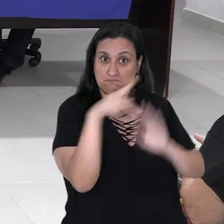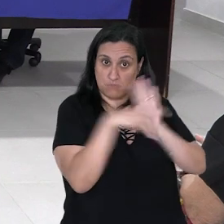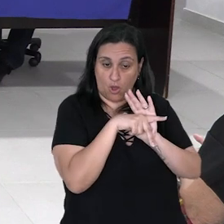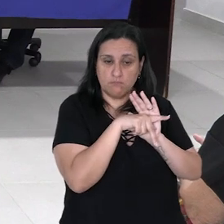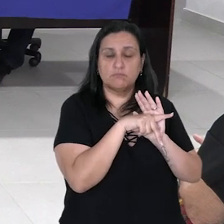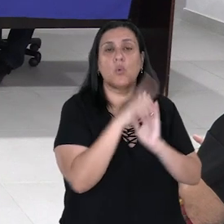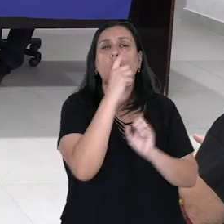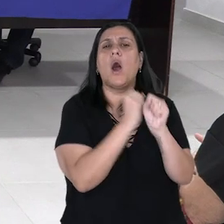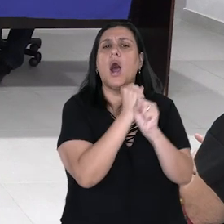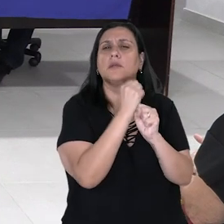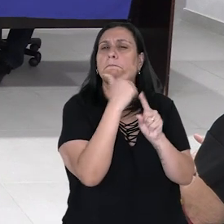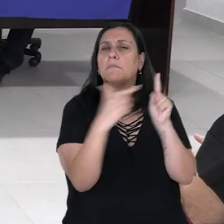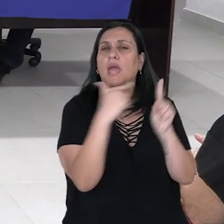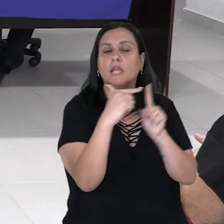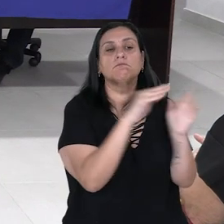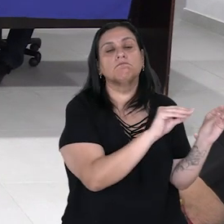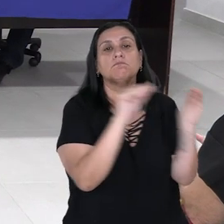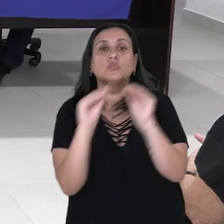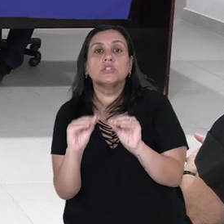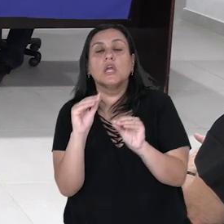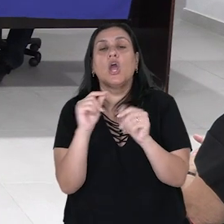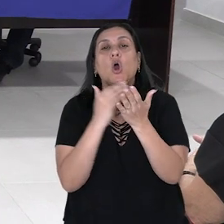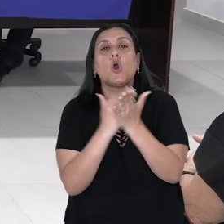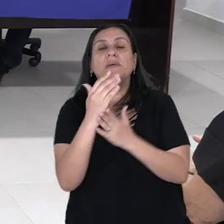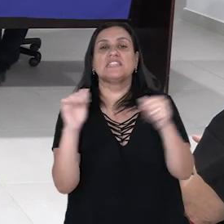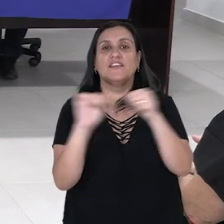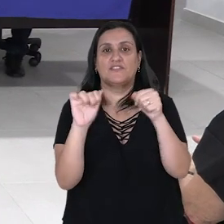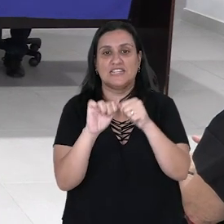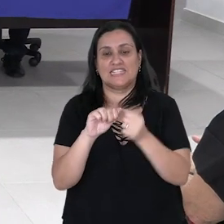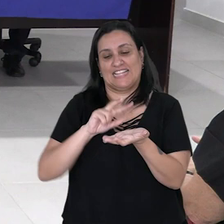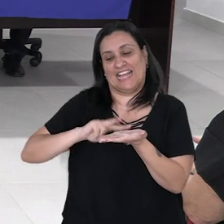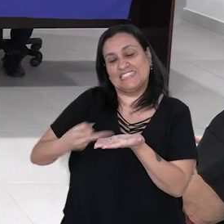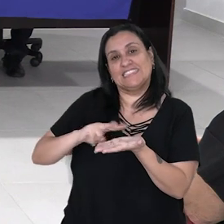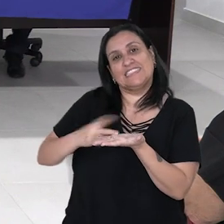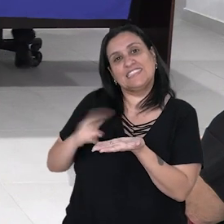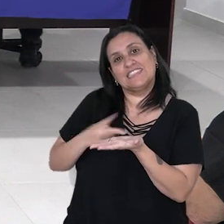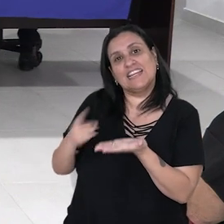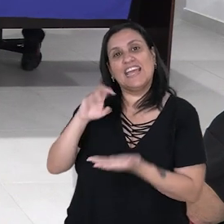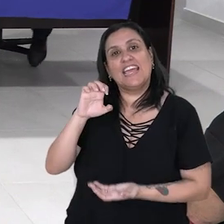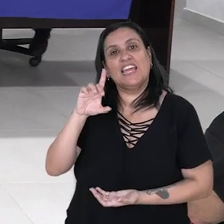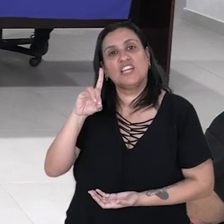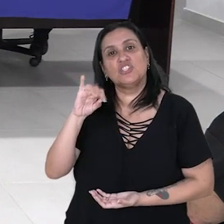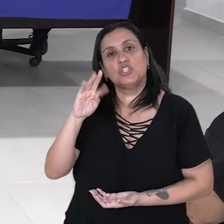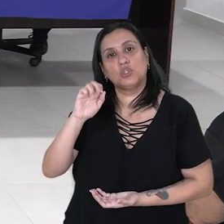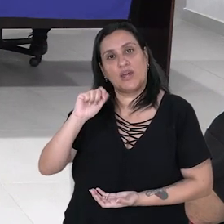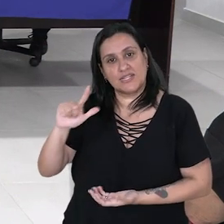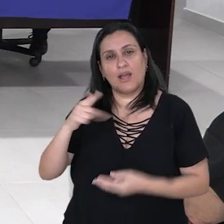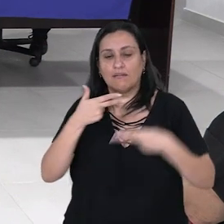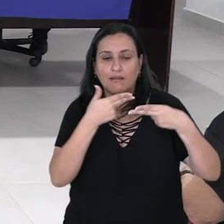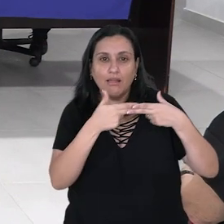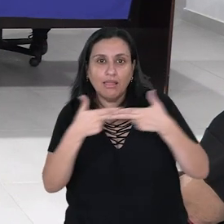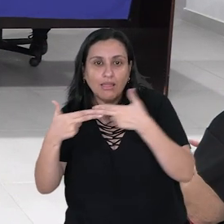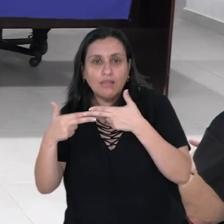E depois de um ano e meio, eu iniciei meu trabalho na transcrição, né? Na editoração do eletrônica,